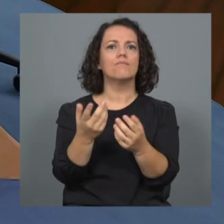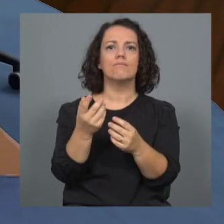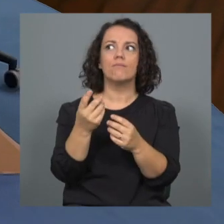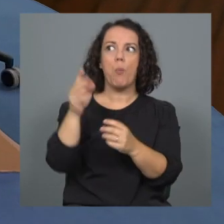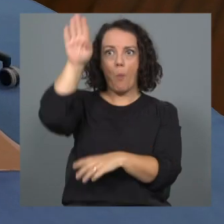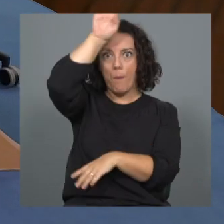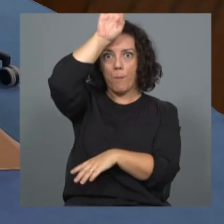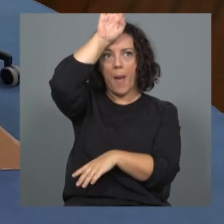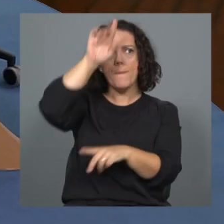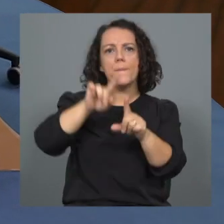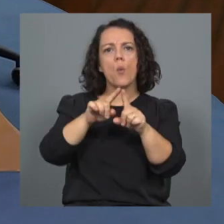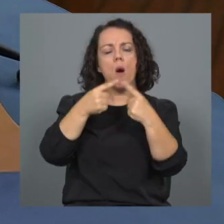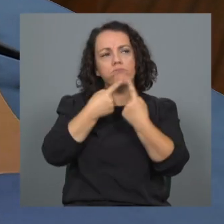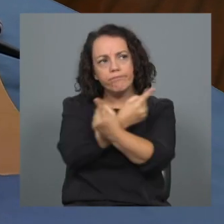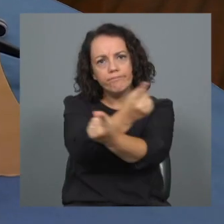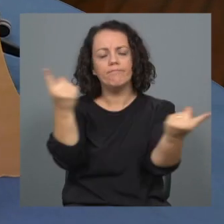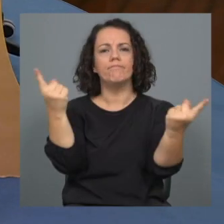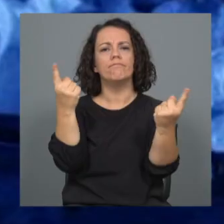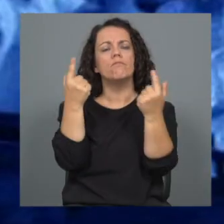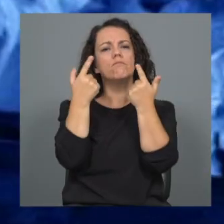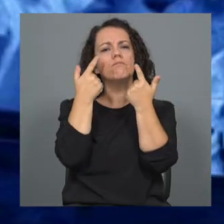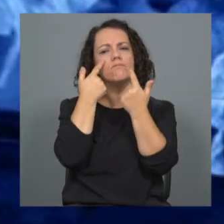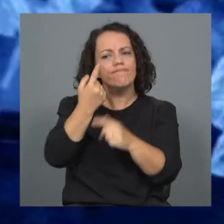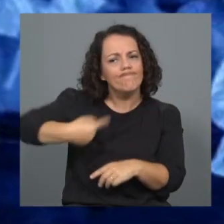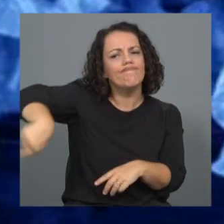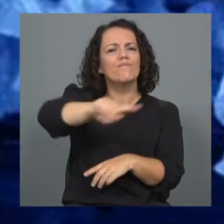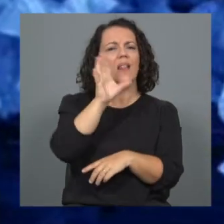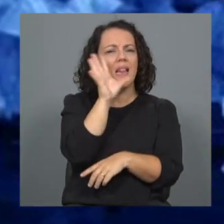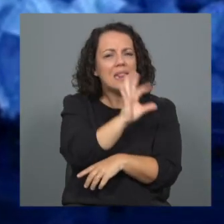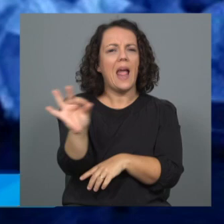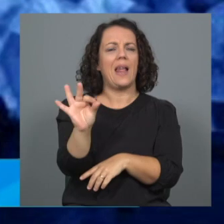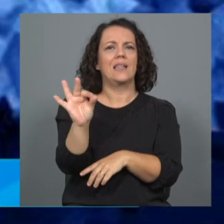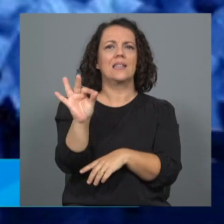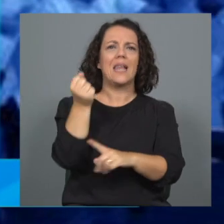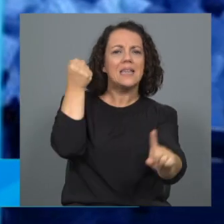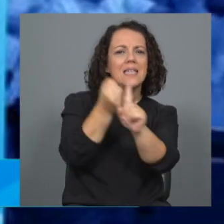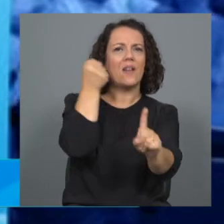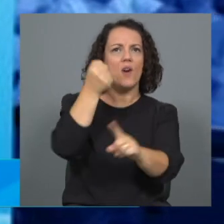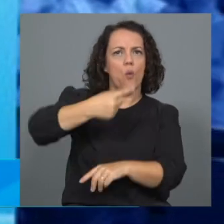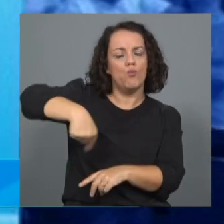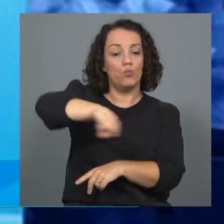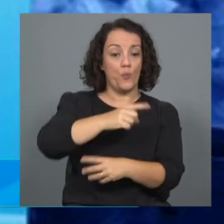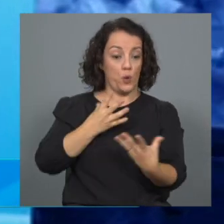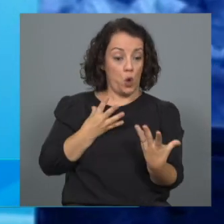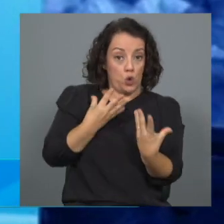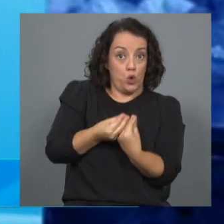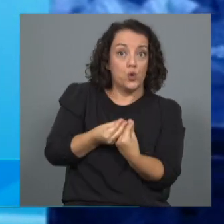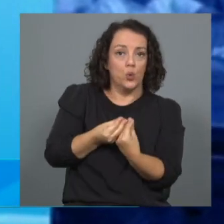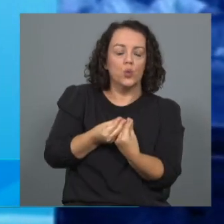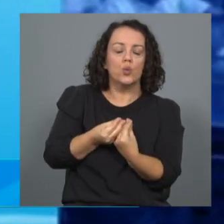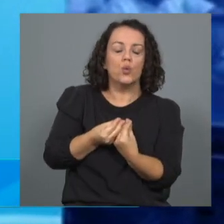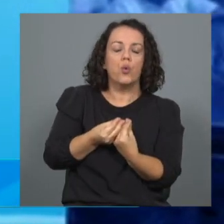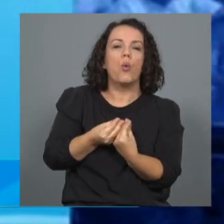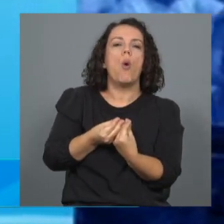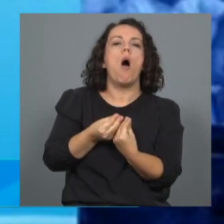Papa faz de nos juntarmos para, em conjunto, tomarmos maior consciência